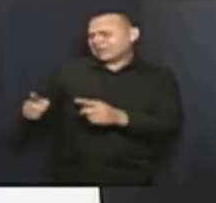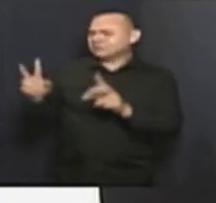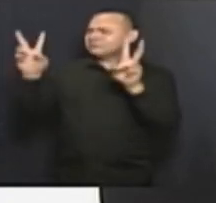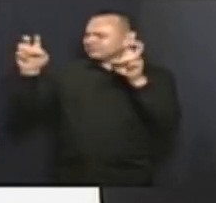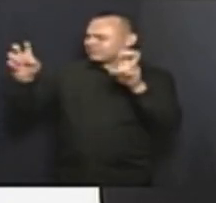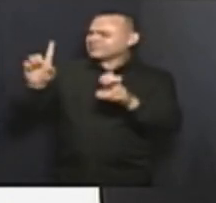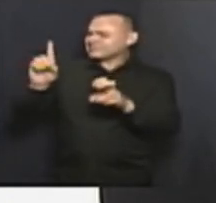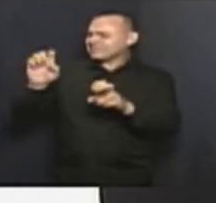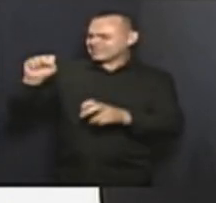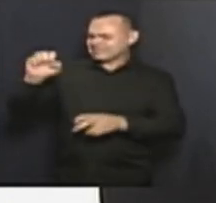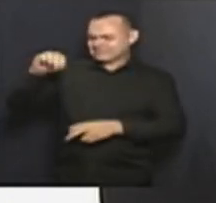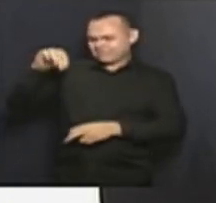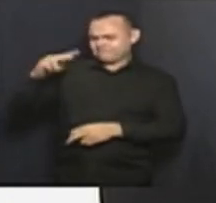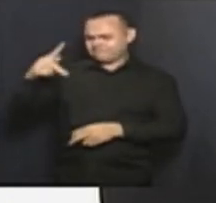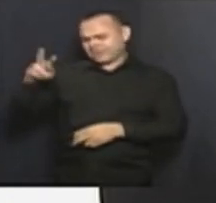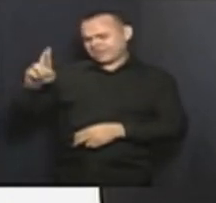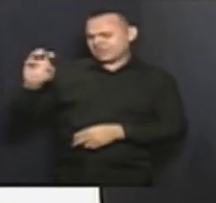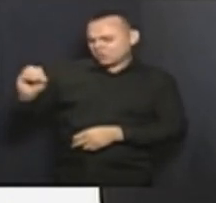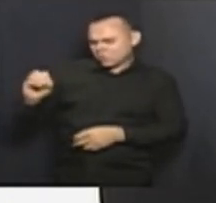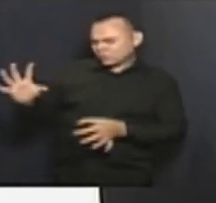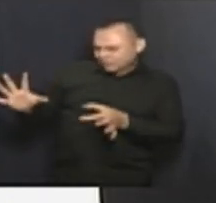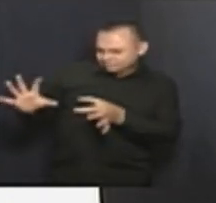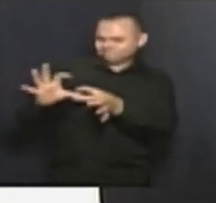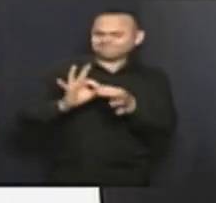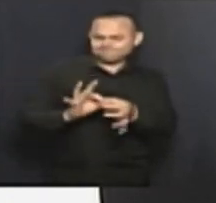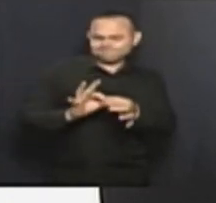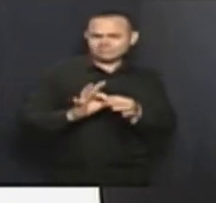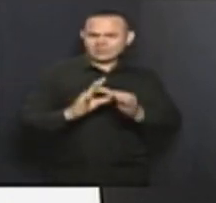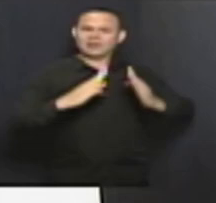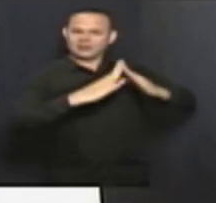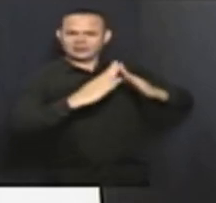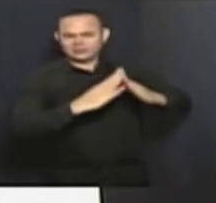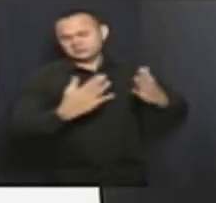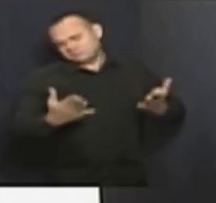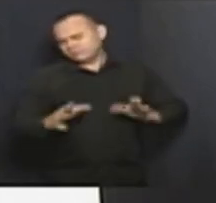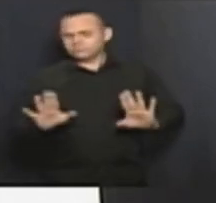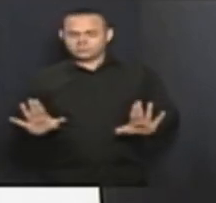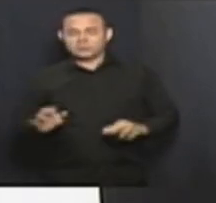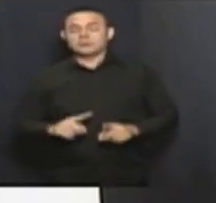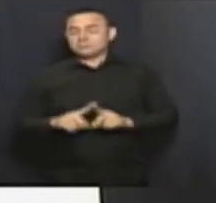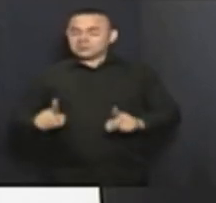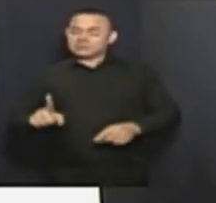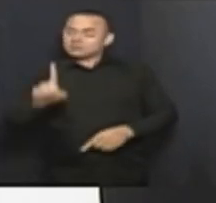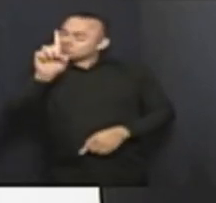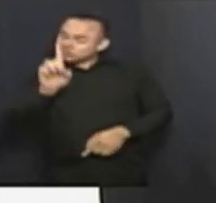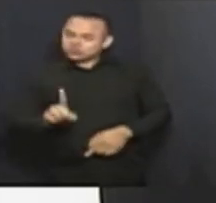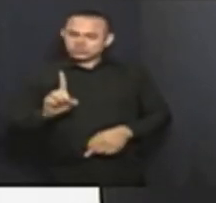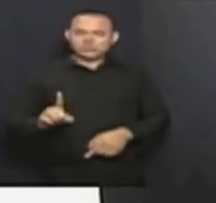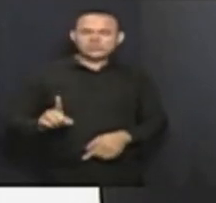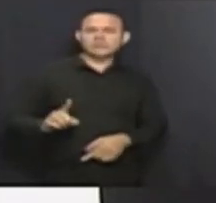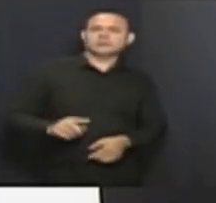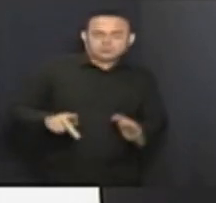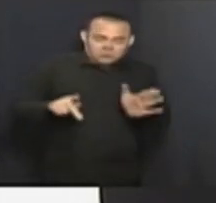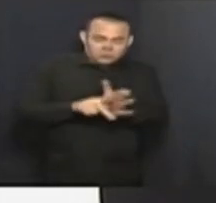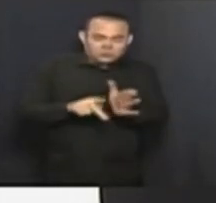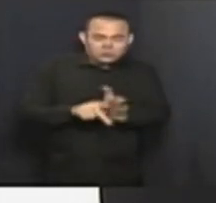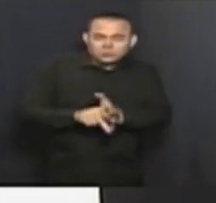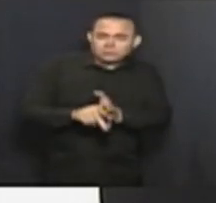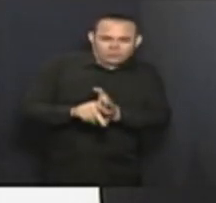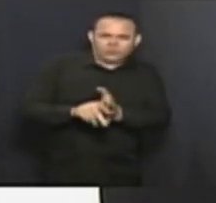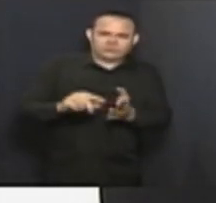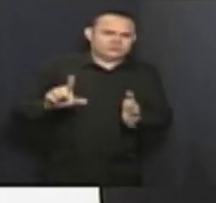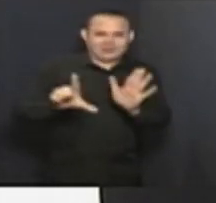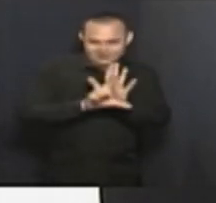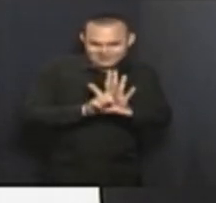desemprego habitação direito social que o estado por previsão constitucional tem que garantir